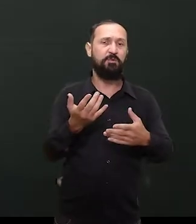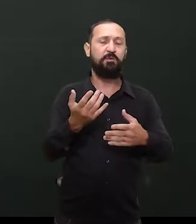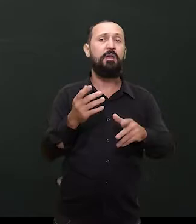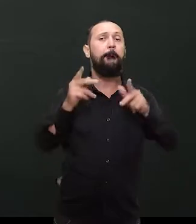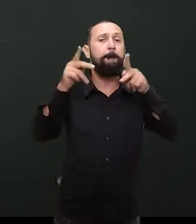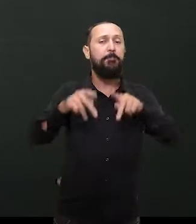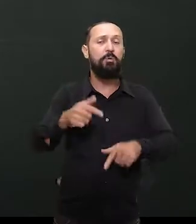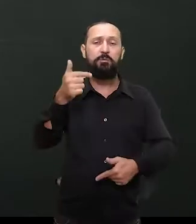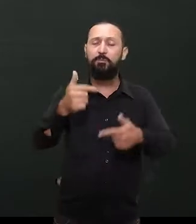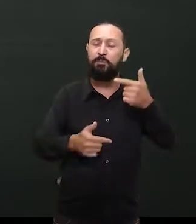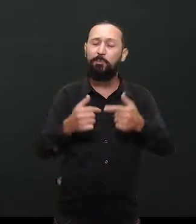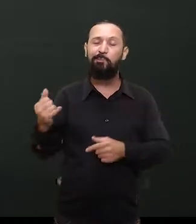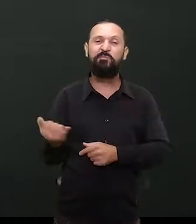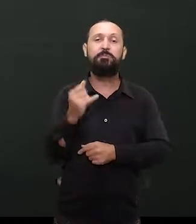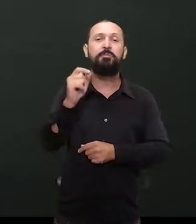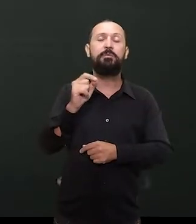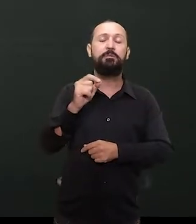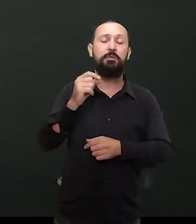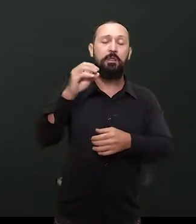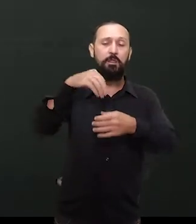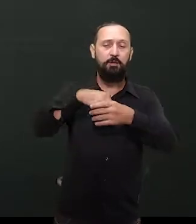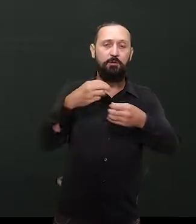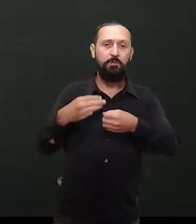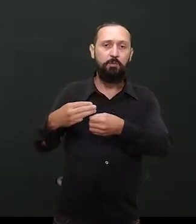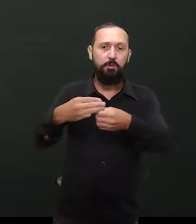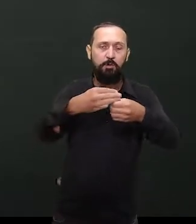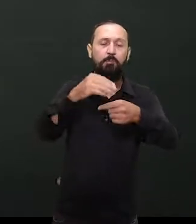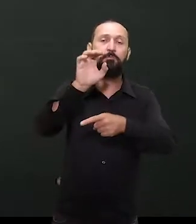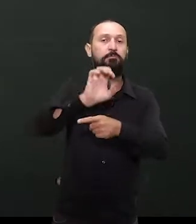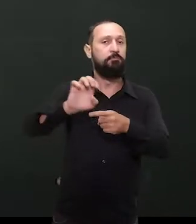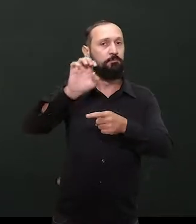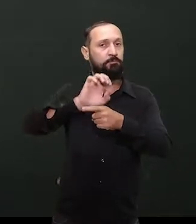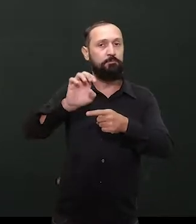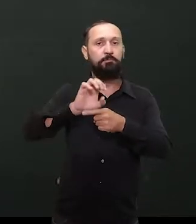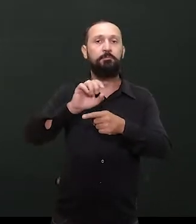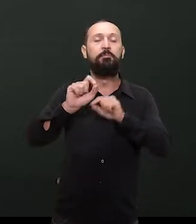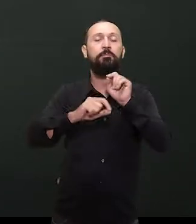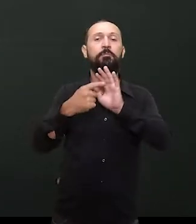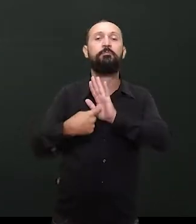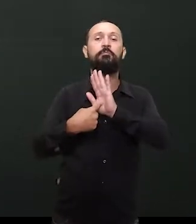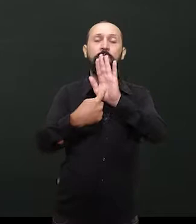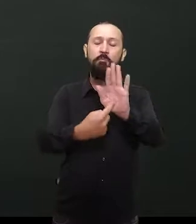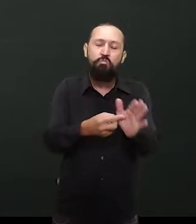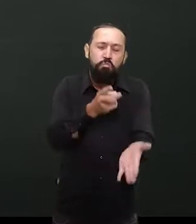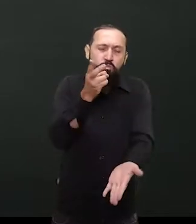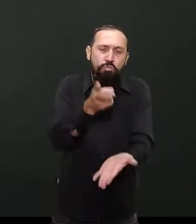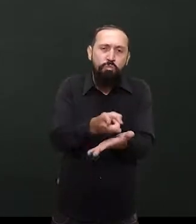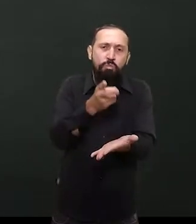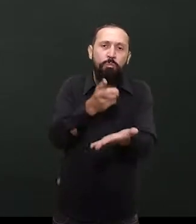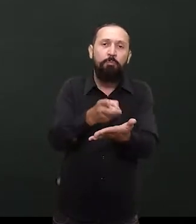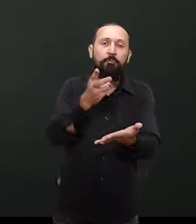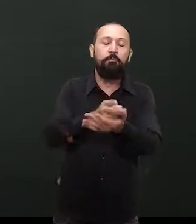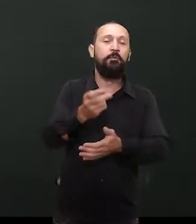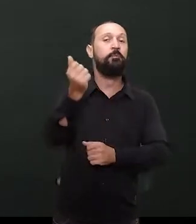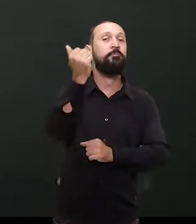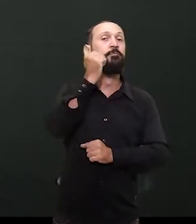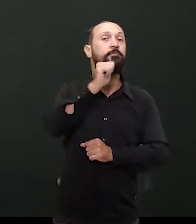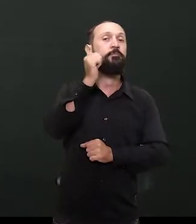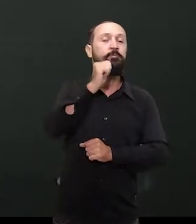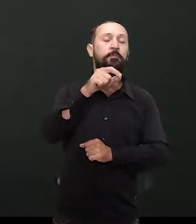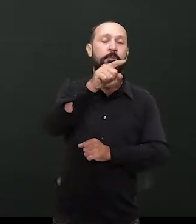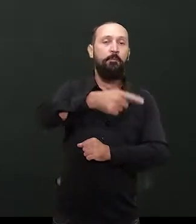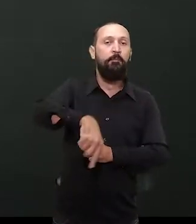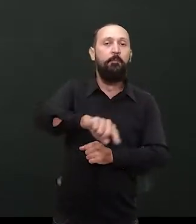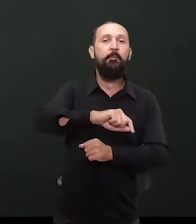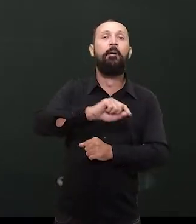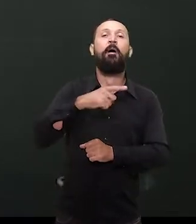Com certeza sempre a nível Municipal Estadual para que demonstre cada vez a mulher é